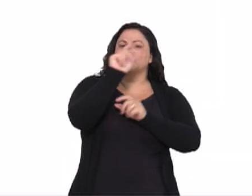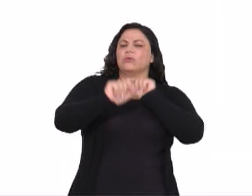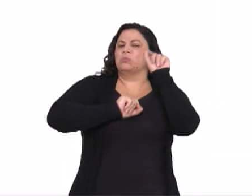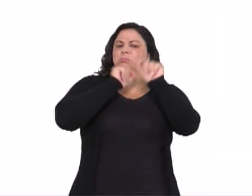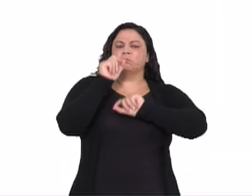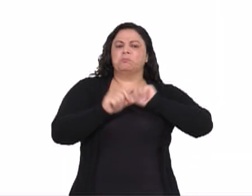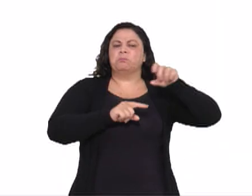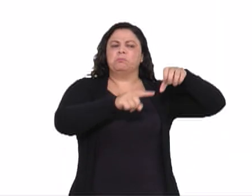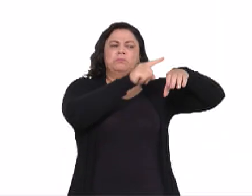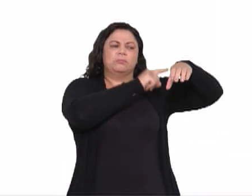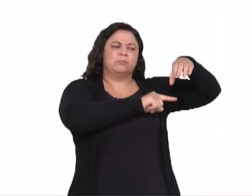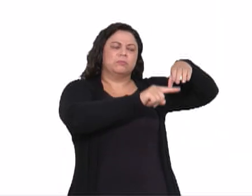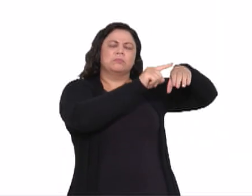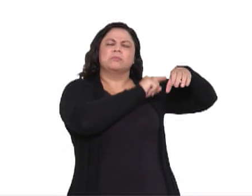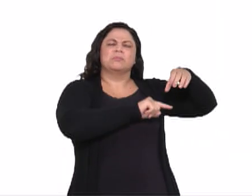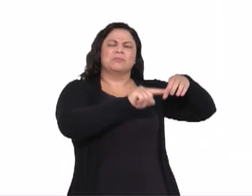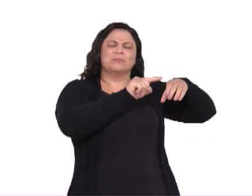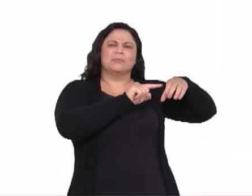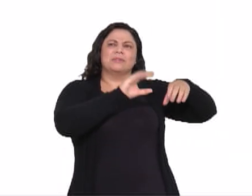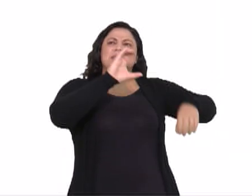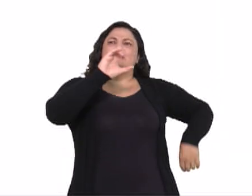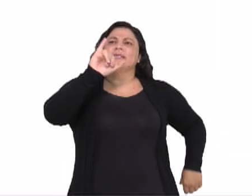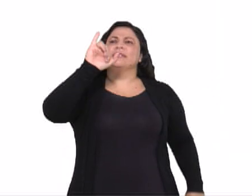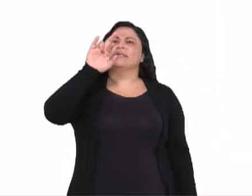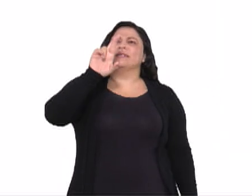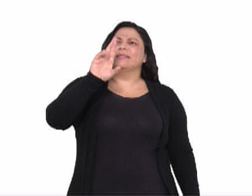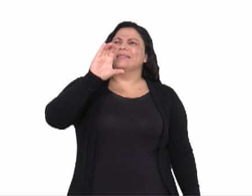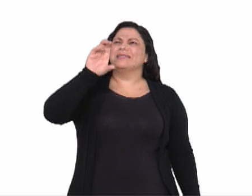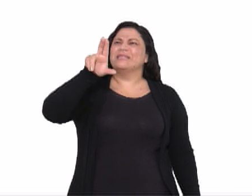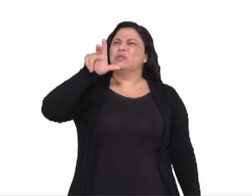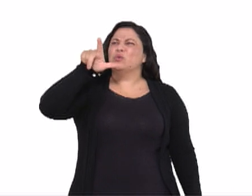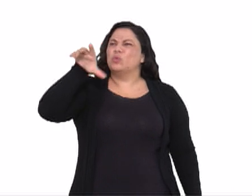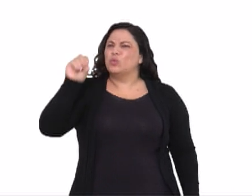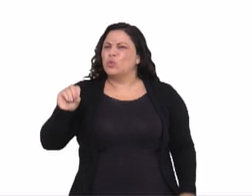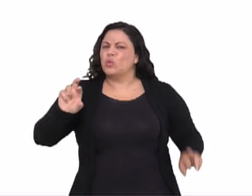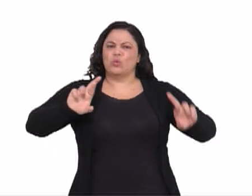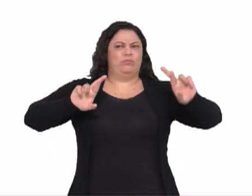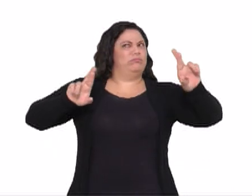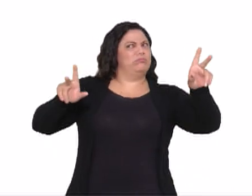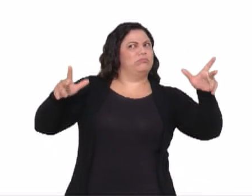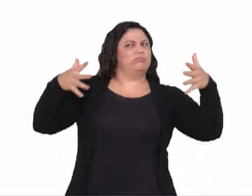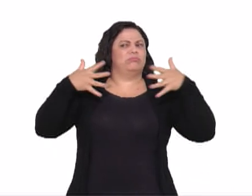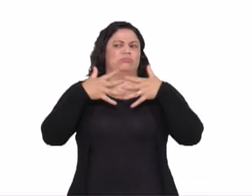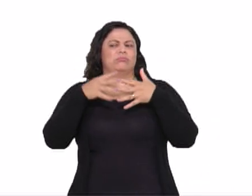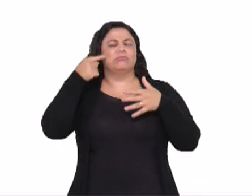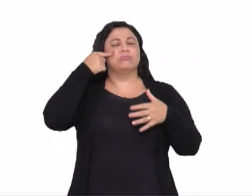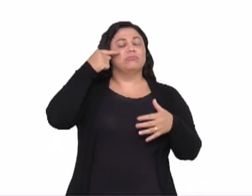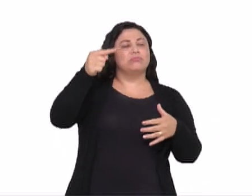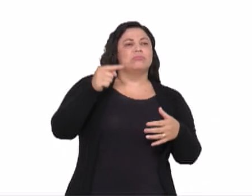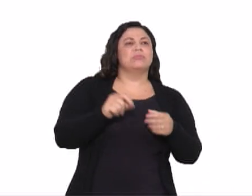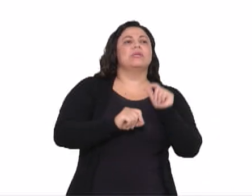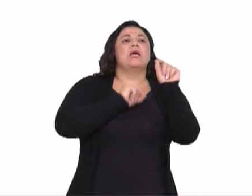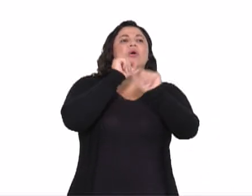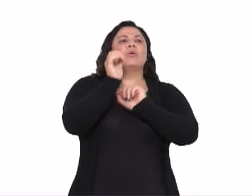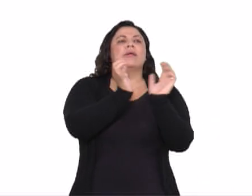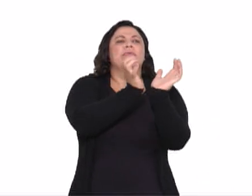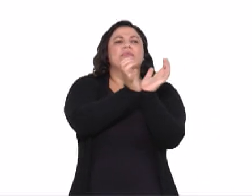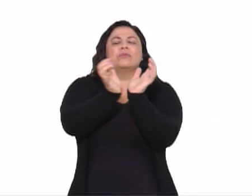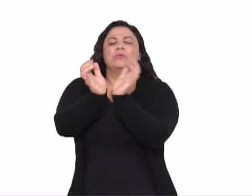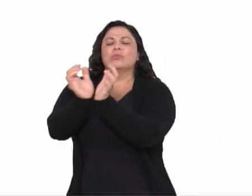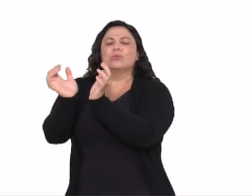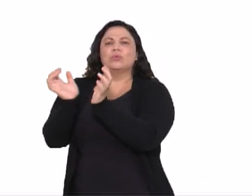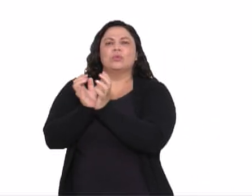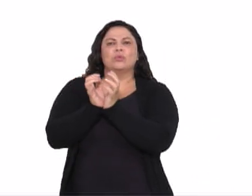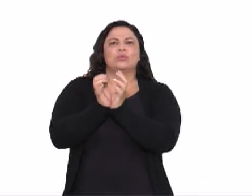diferencia a circunferência de um negócio chamado círculo, que a gente cria muito essa confusão. Então, o que é a circunferência? É o conjunto de pontos